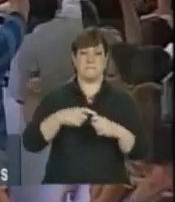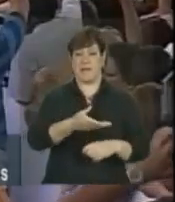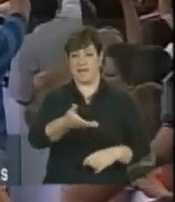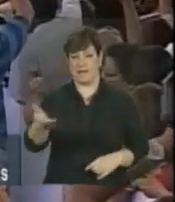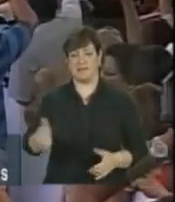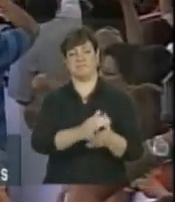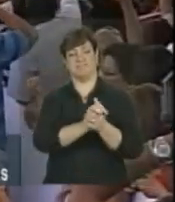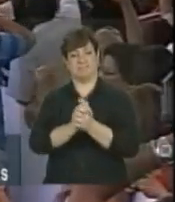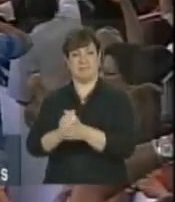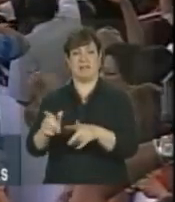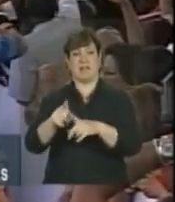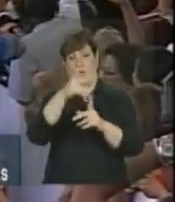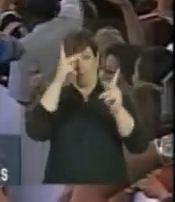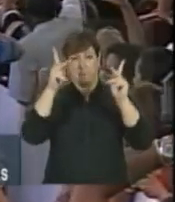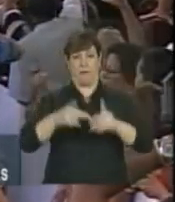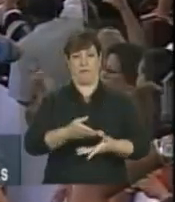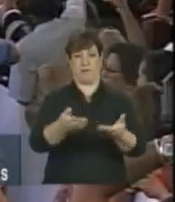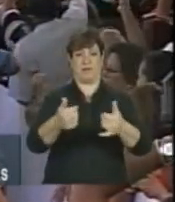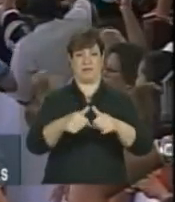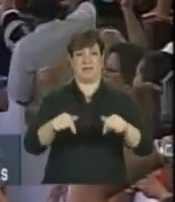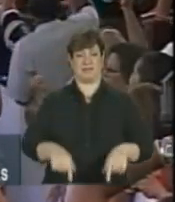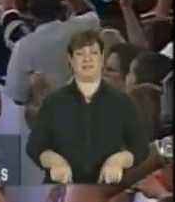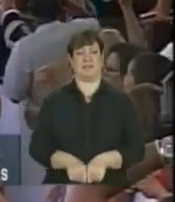população aqui presente.